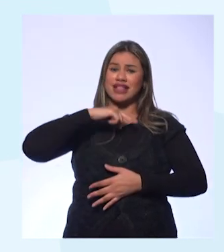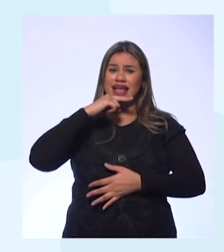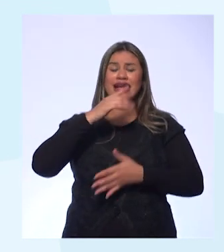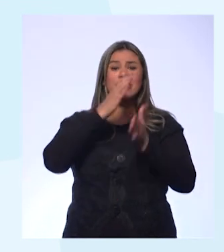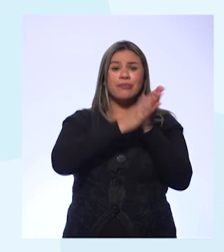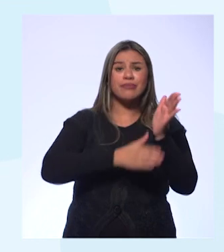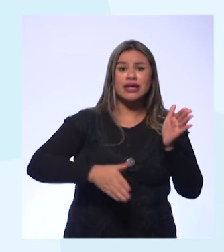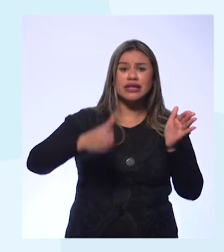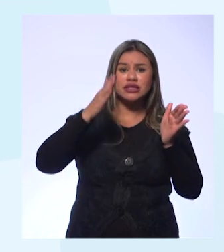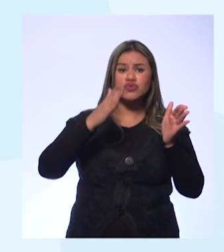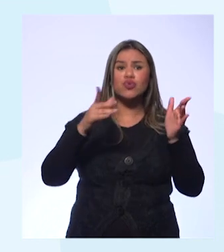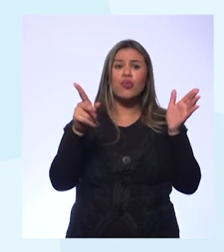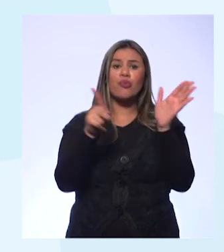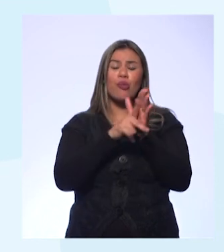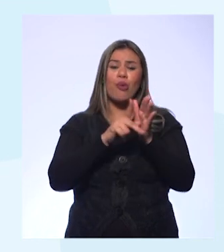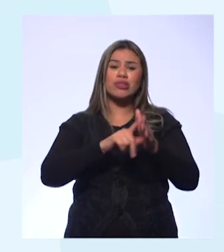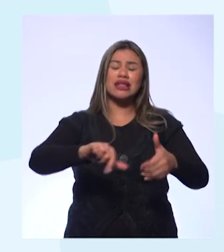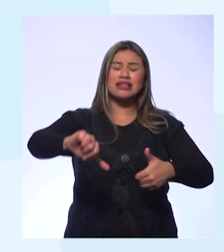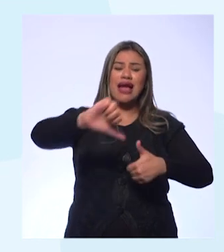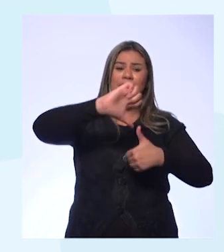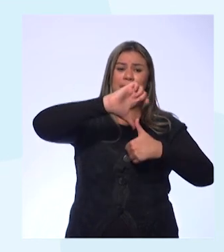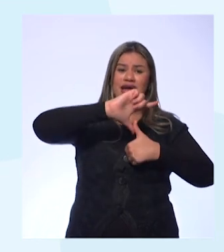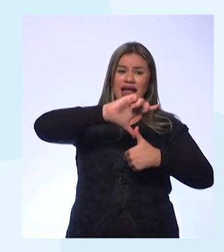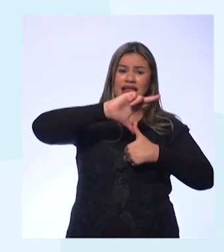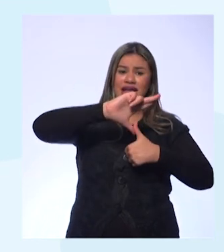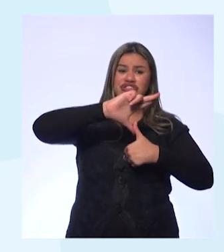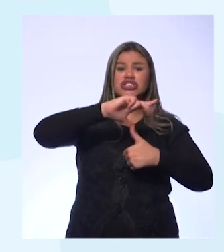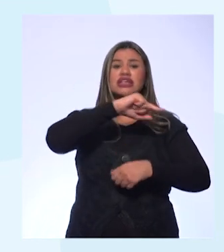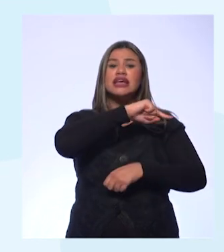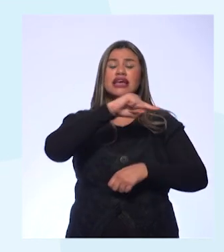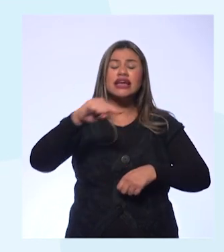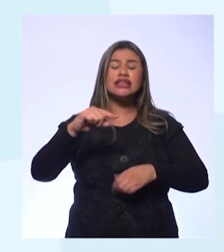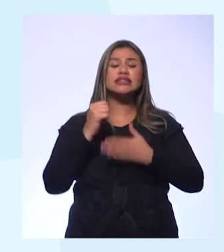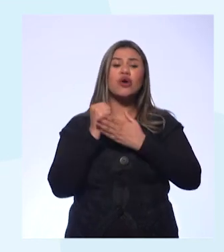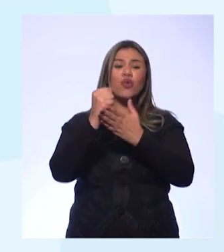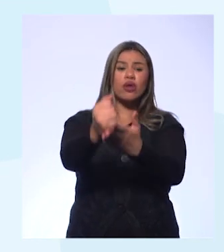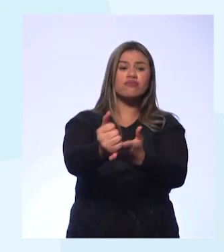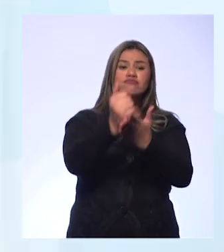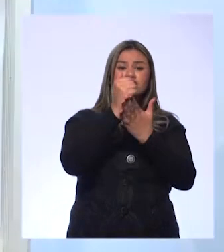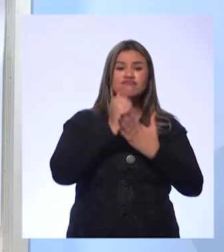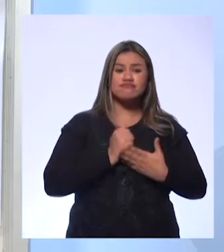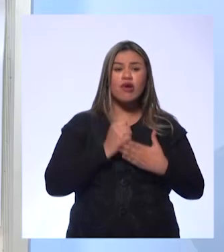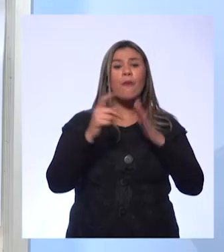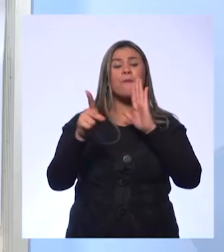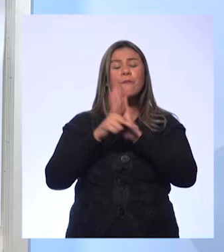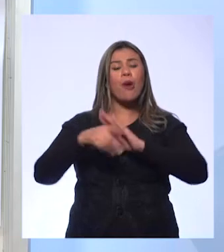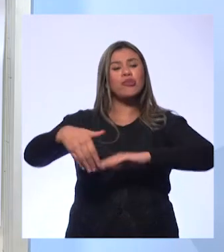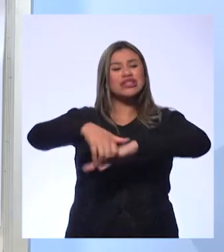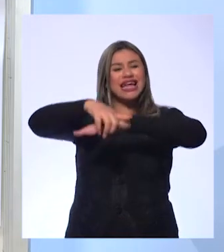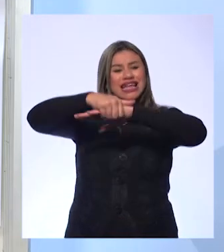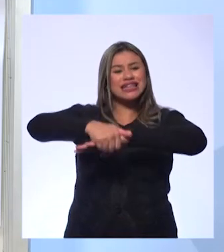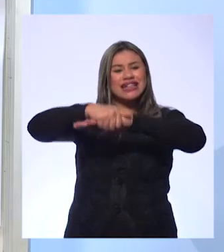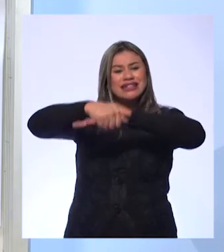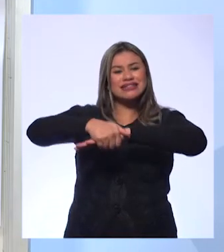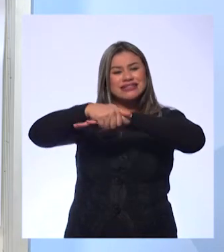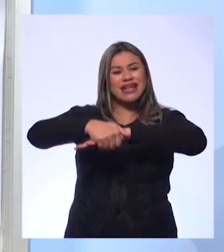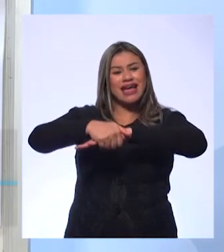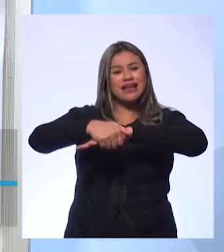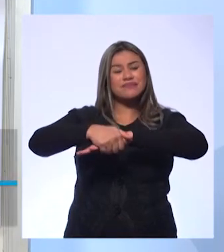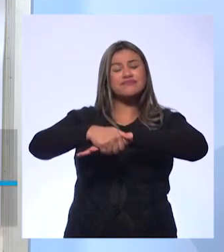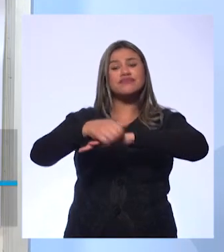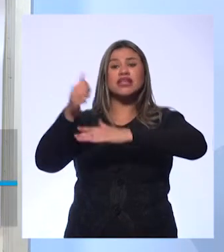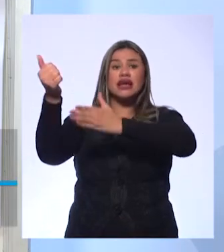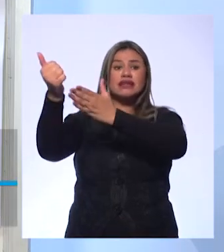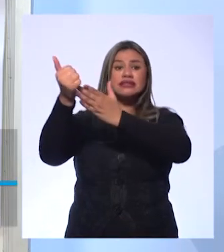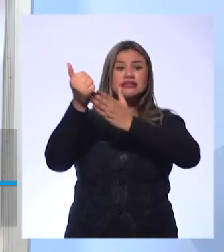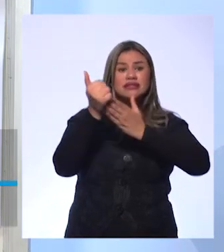países principalmente da América Latina estão importando produtos da Inglaterra para América e